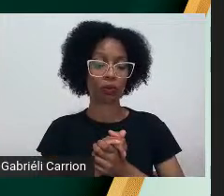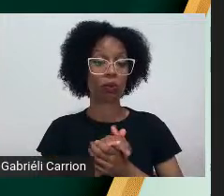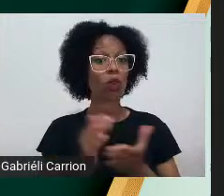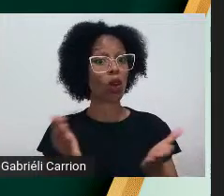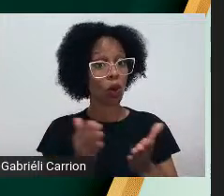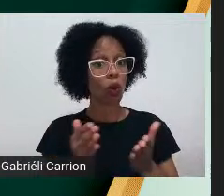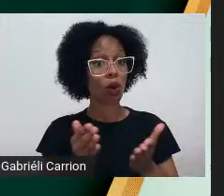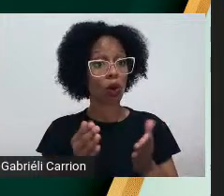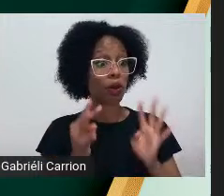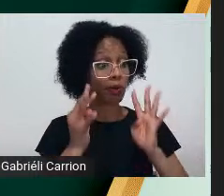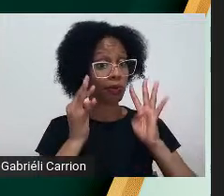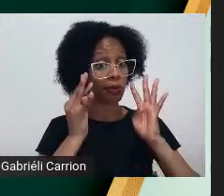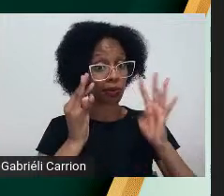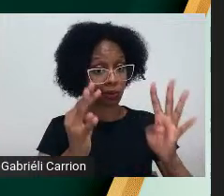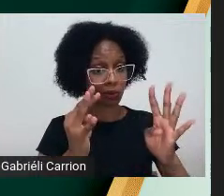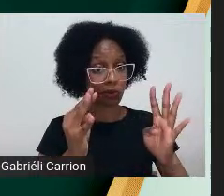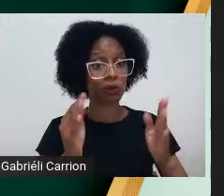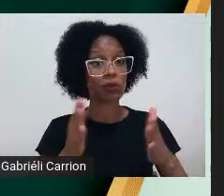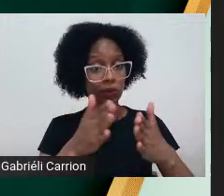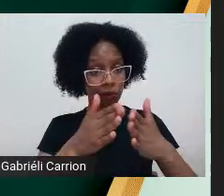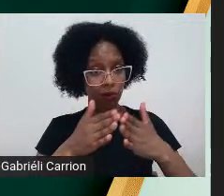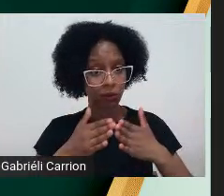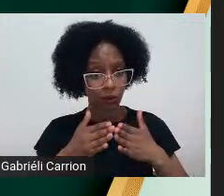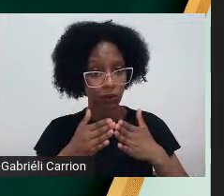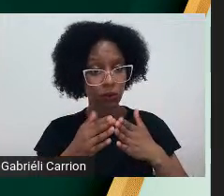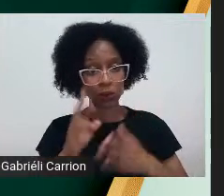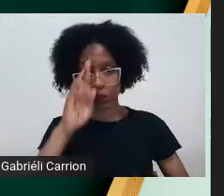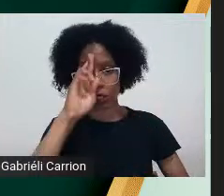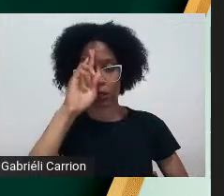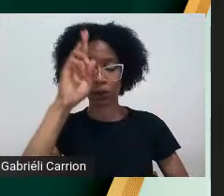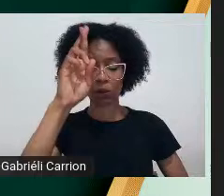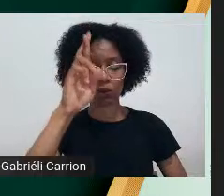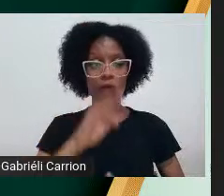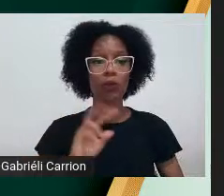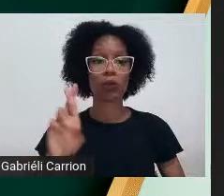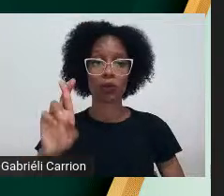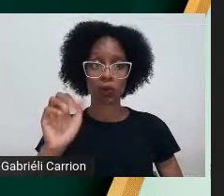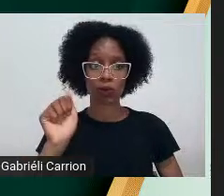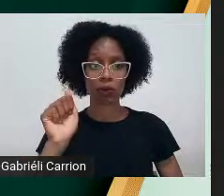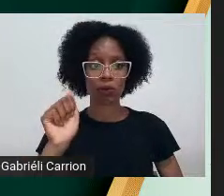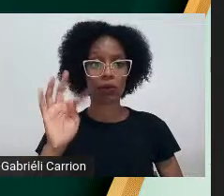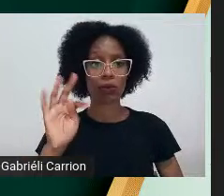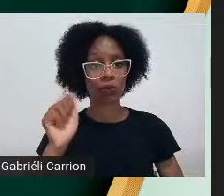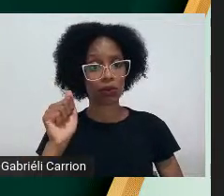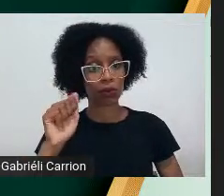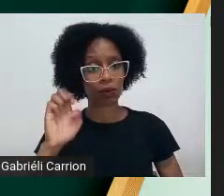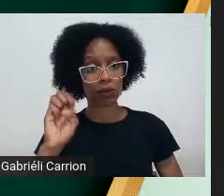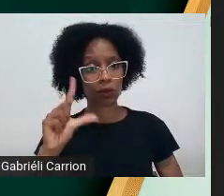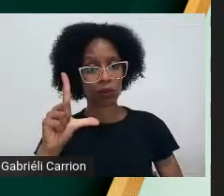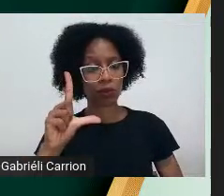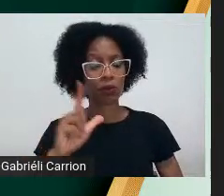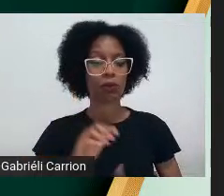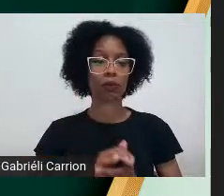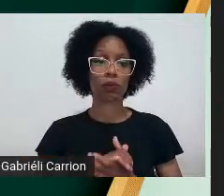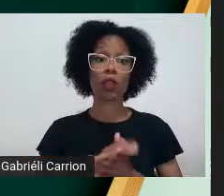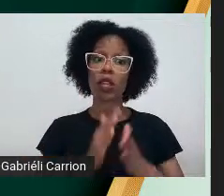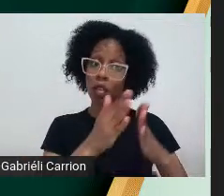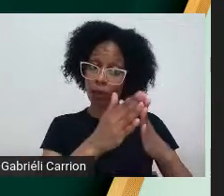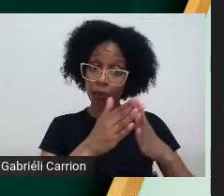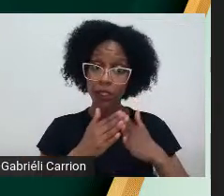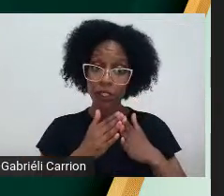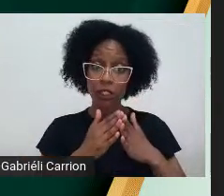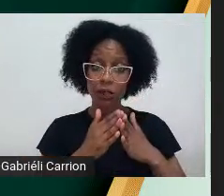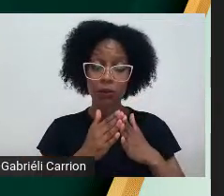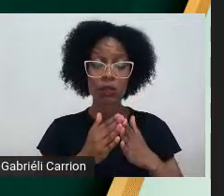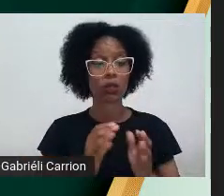Solicitamos atenção para o juramento do curso, que será proferido por Rafael Aquino de Oliveira. Solicitamos a graduando